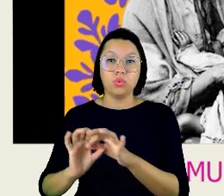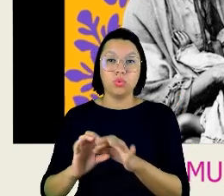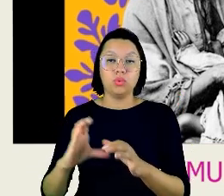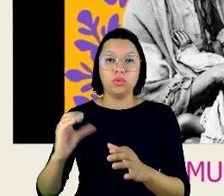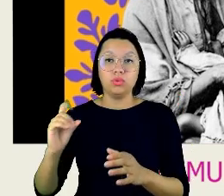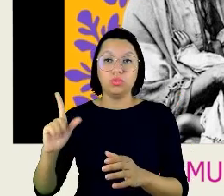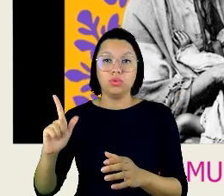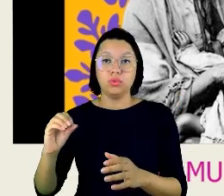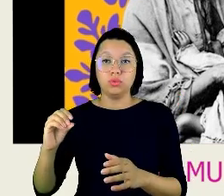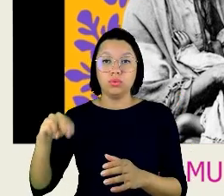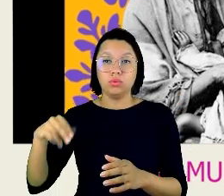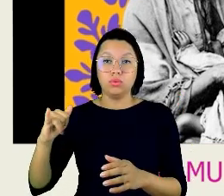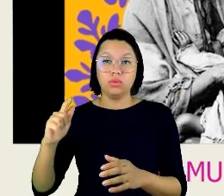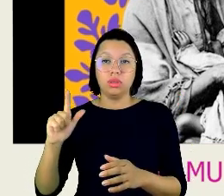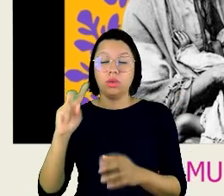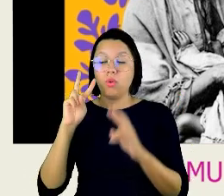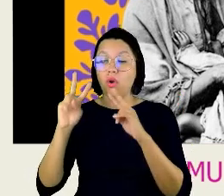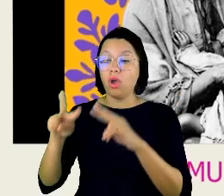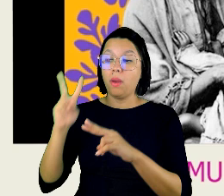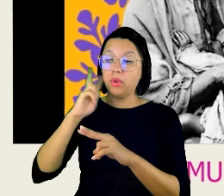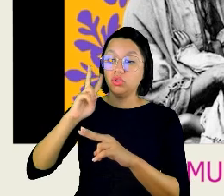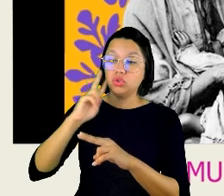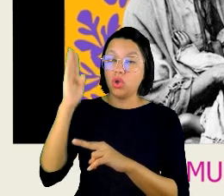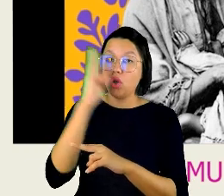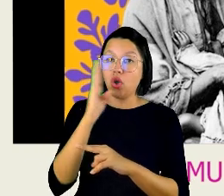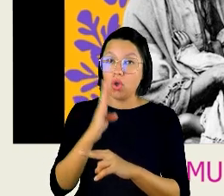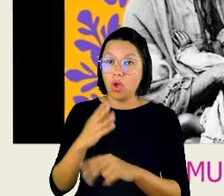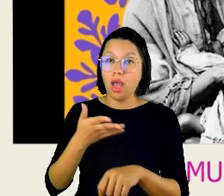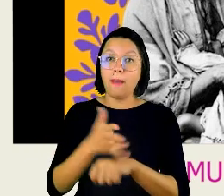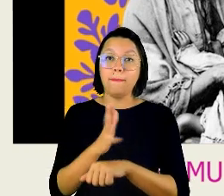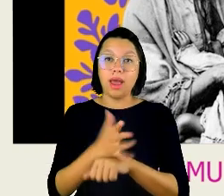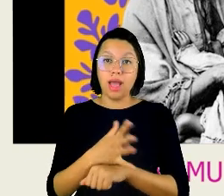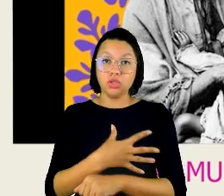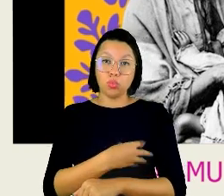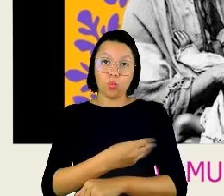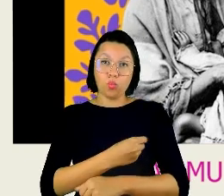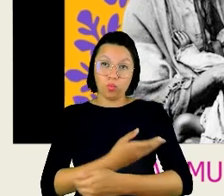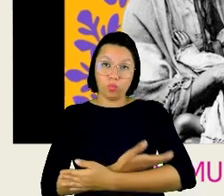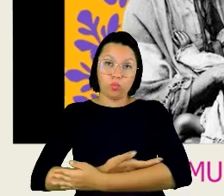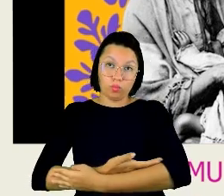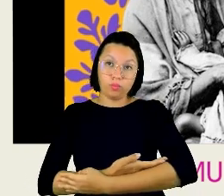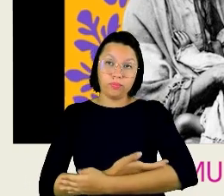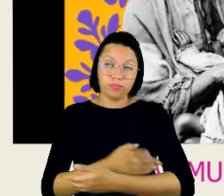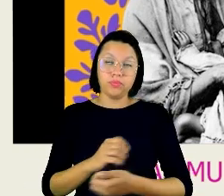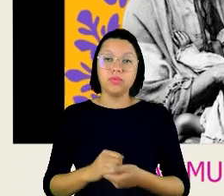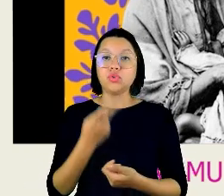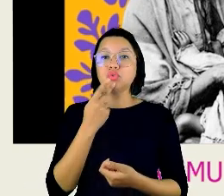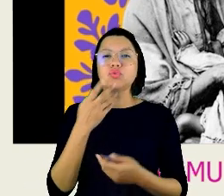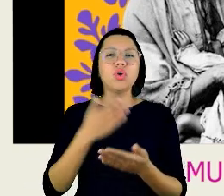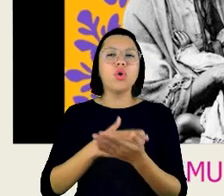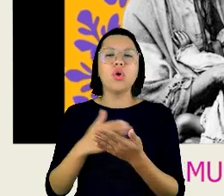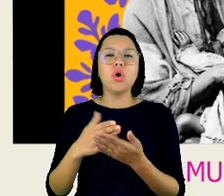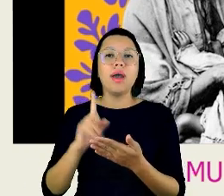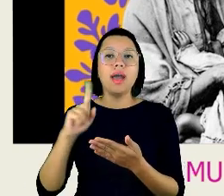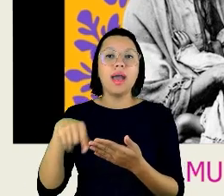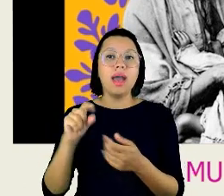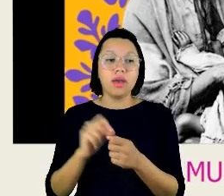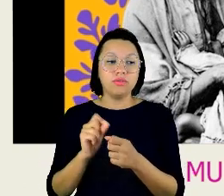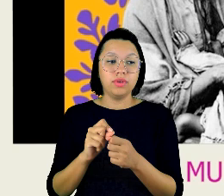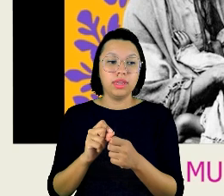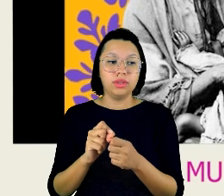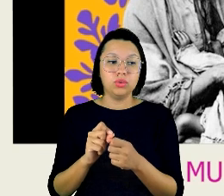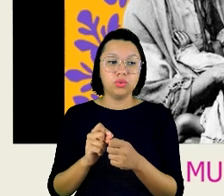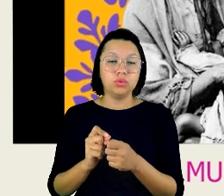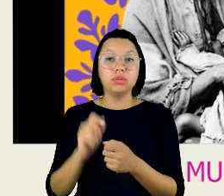colonial, olhando para a história do Brasil, né, essa prática social da amamentação, por exemplo, que a gente falou lá no começo, ela era muito realizada